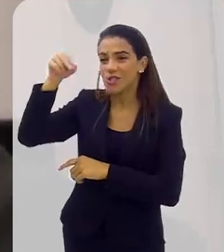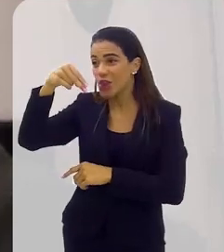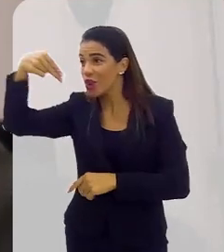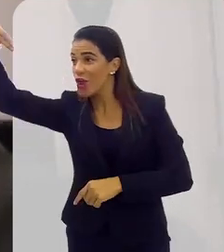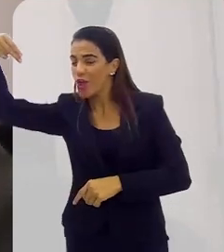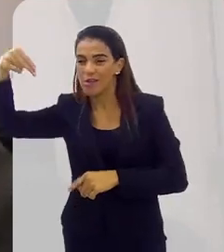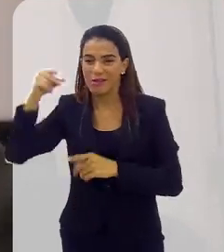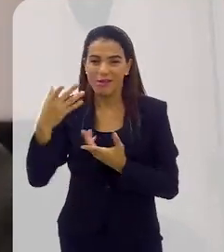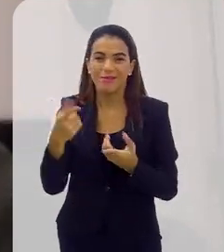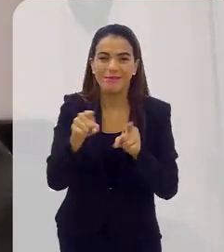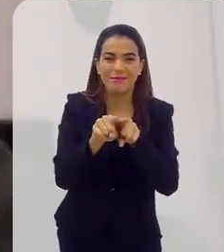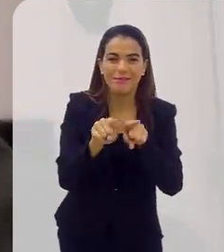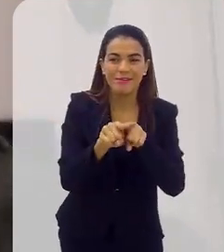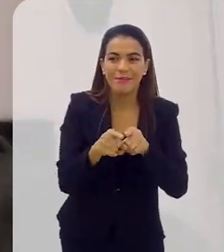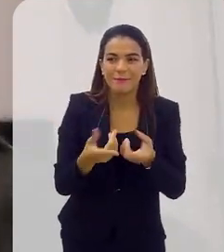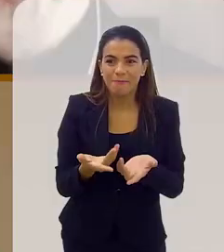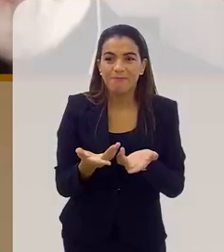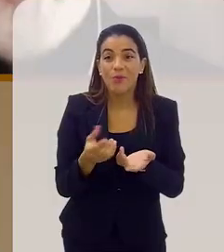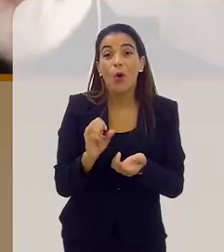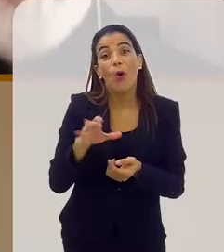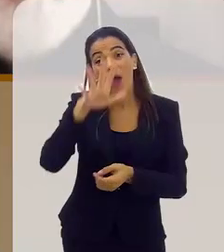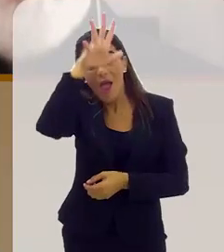Nordeste, Norte,